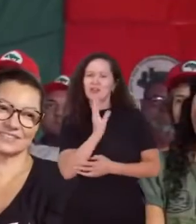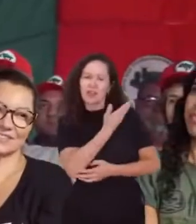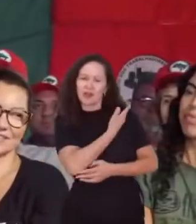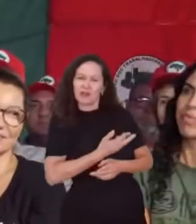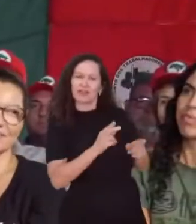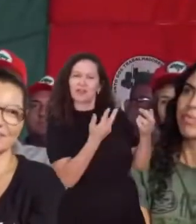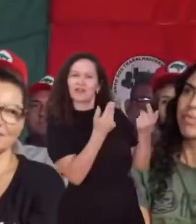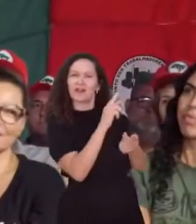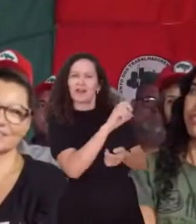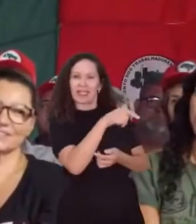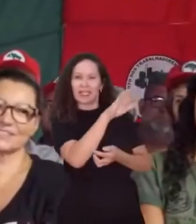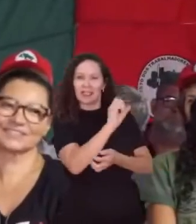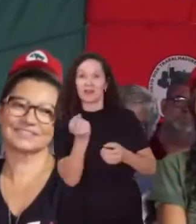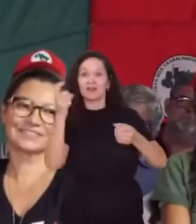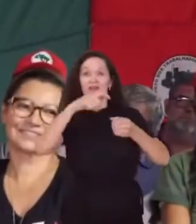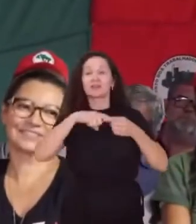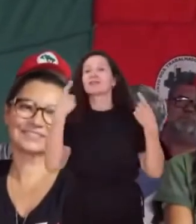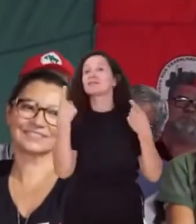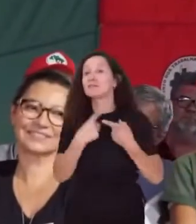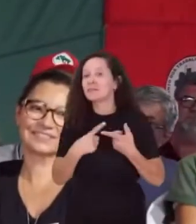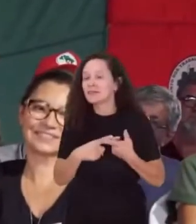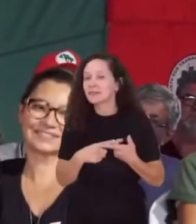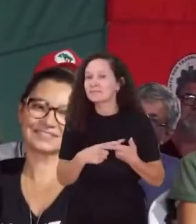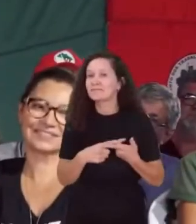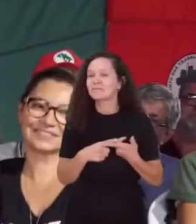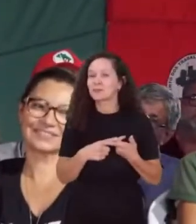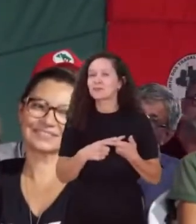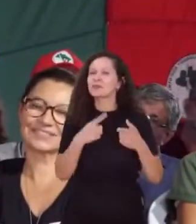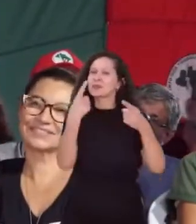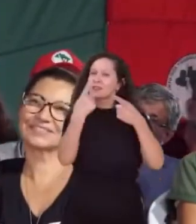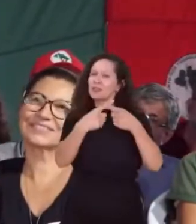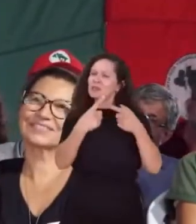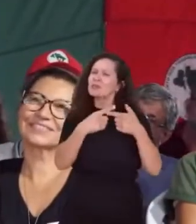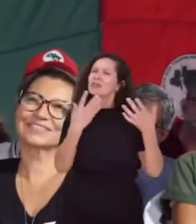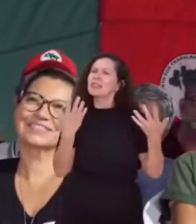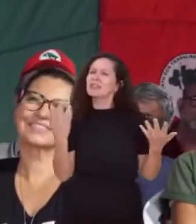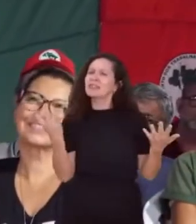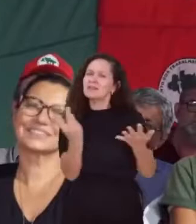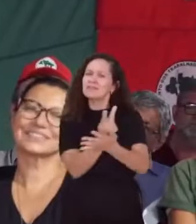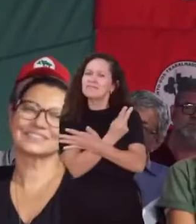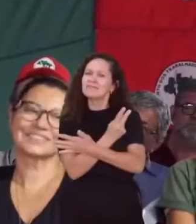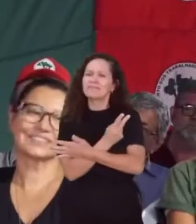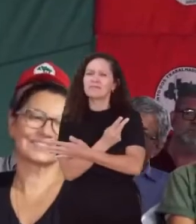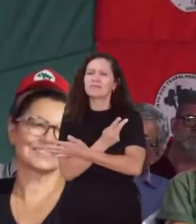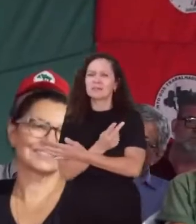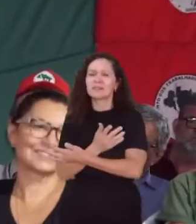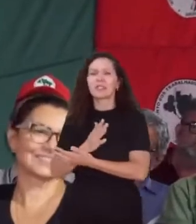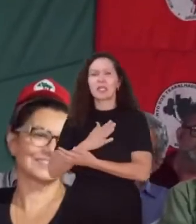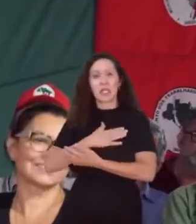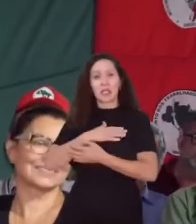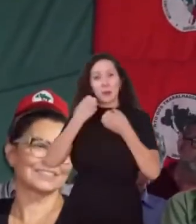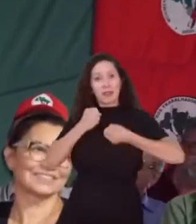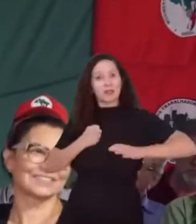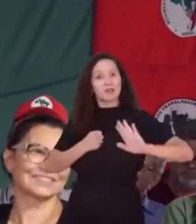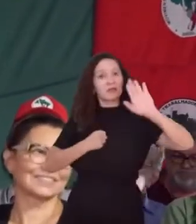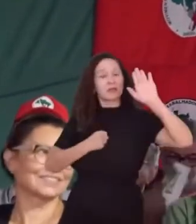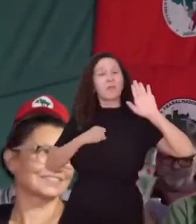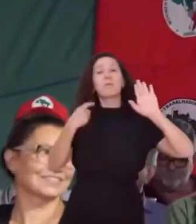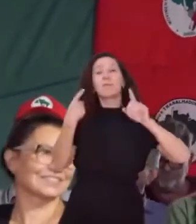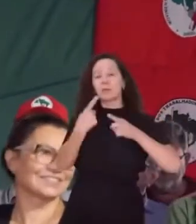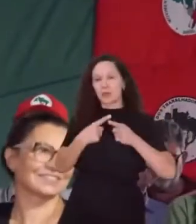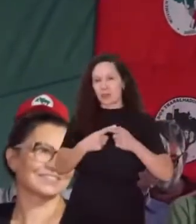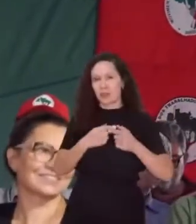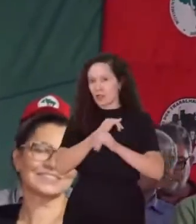votando? Por que, sabe, eu preciso ser candidato? E eu vou dizer para vocês uma